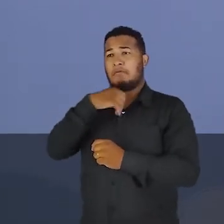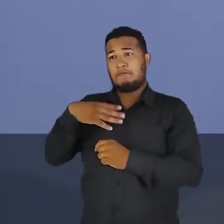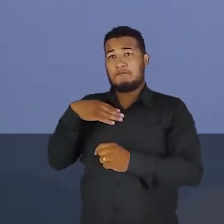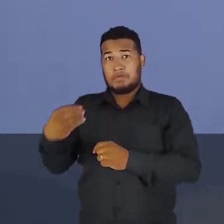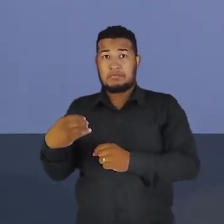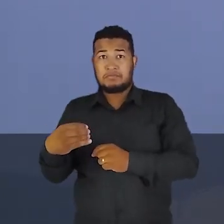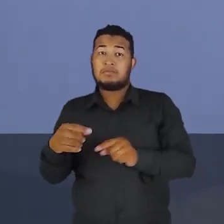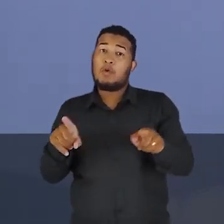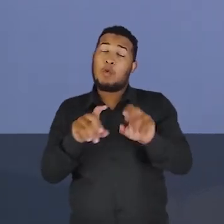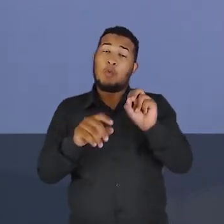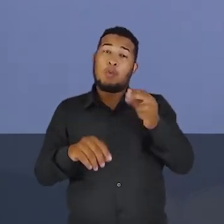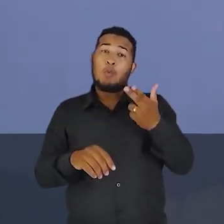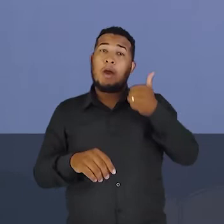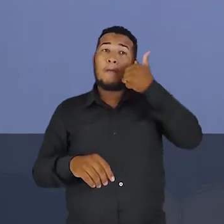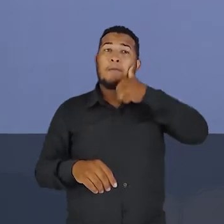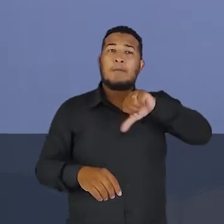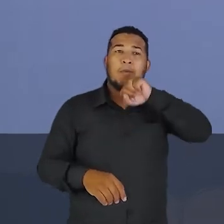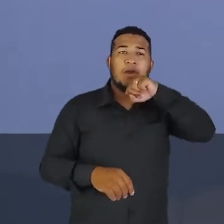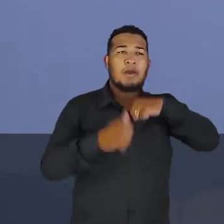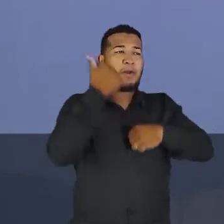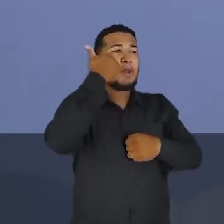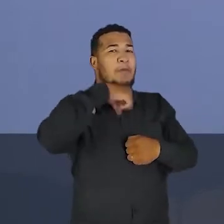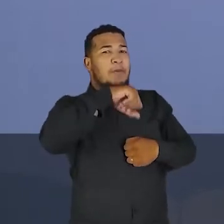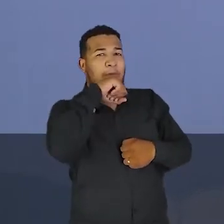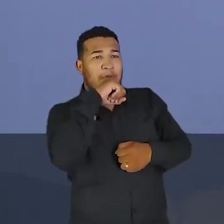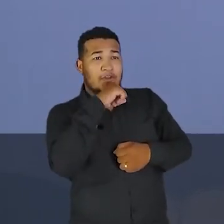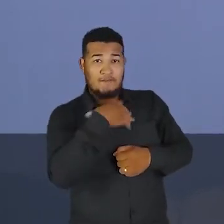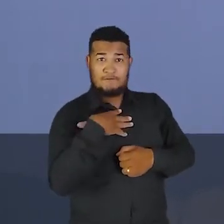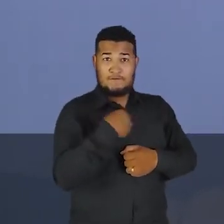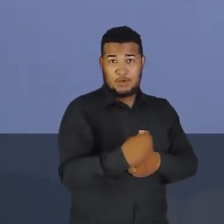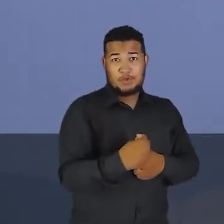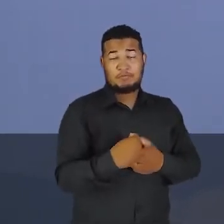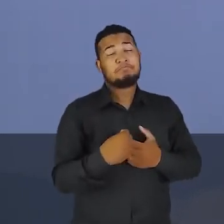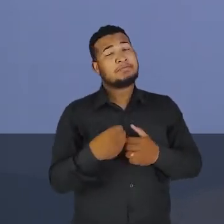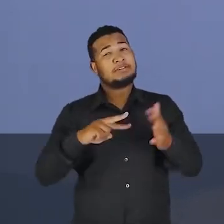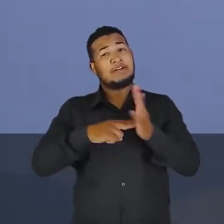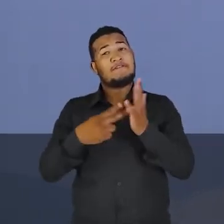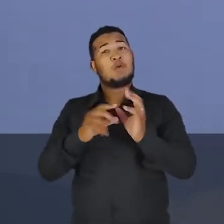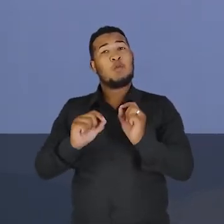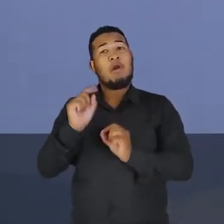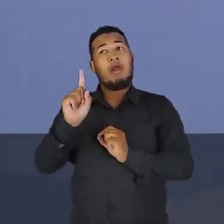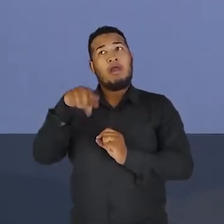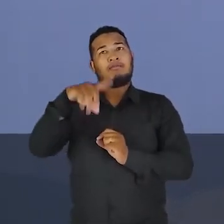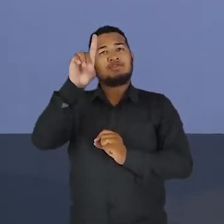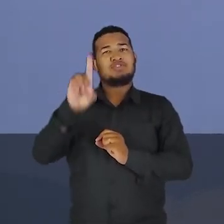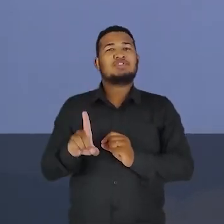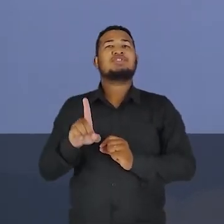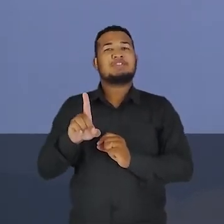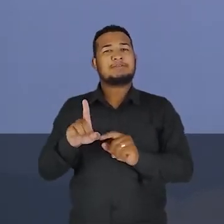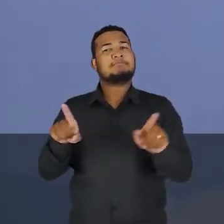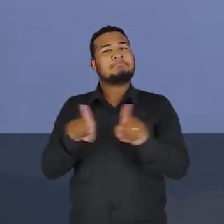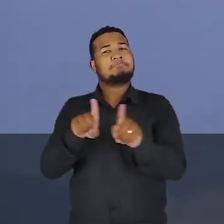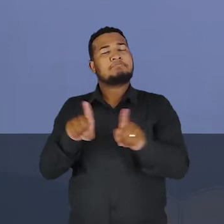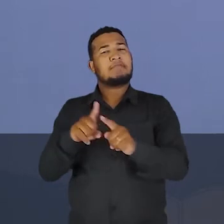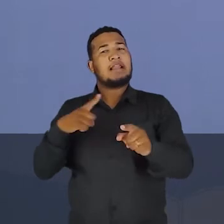essas situações de mudança de cultura e de conquista de direito, sim,